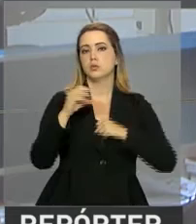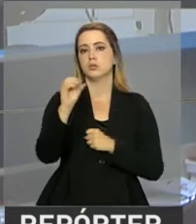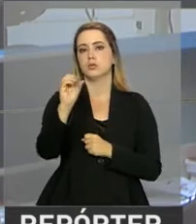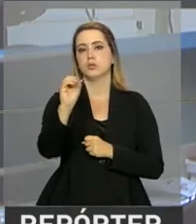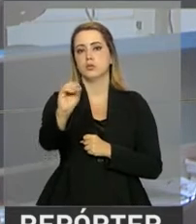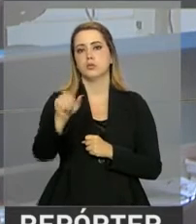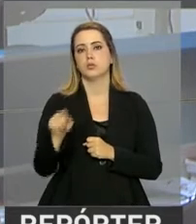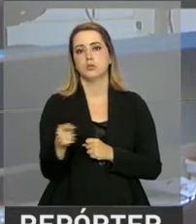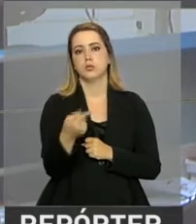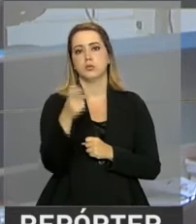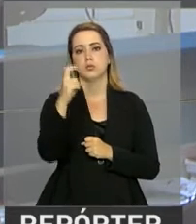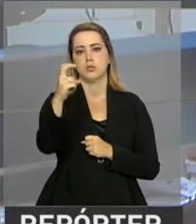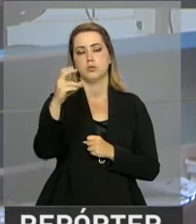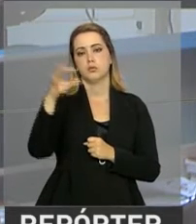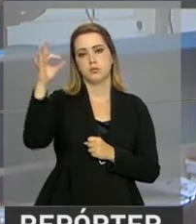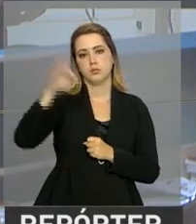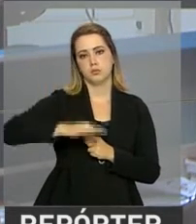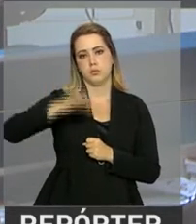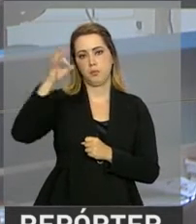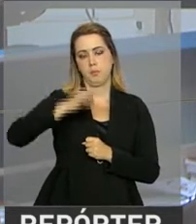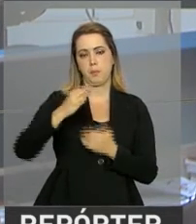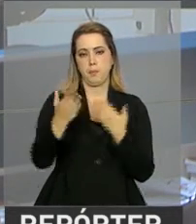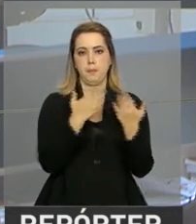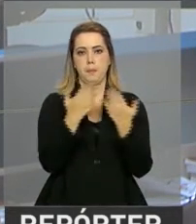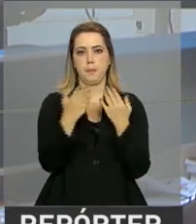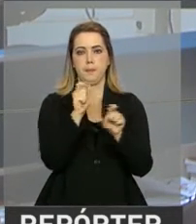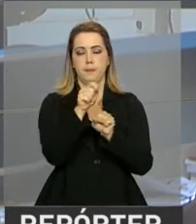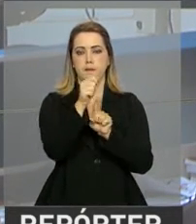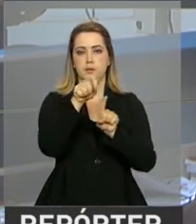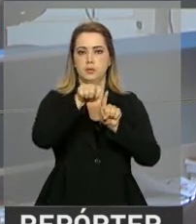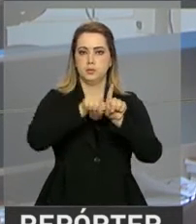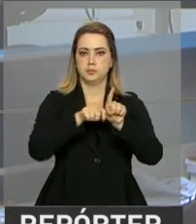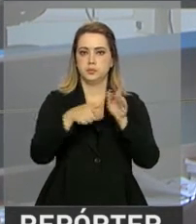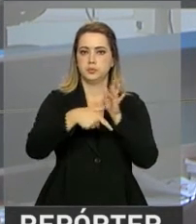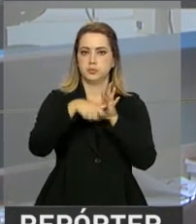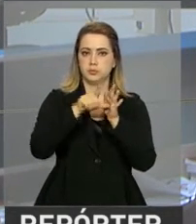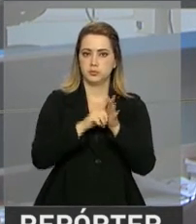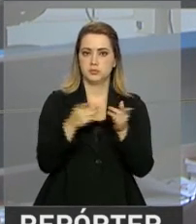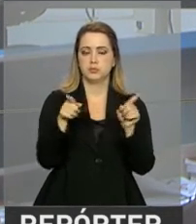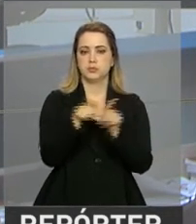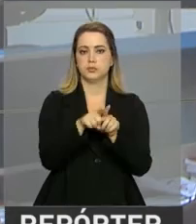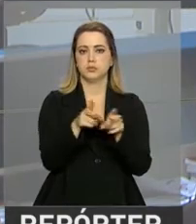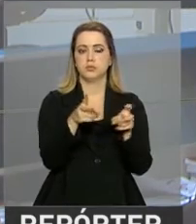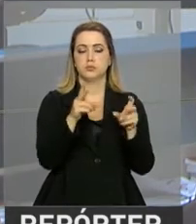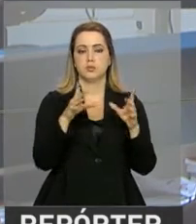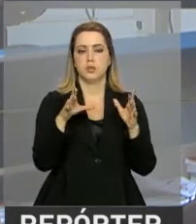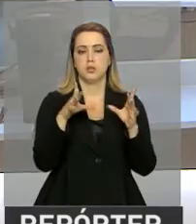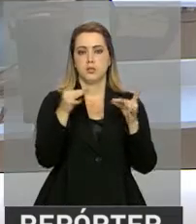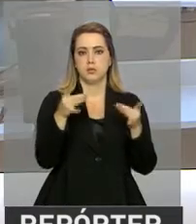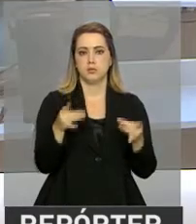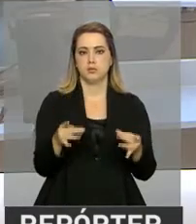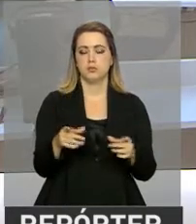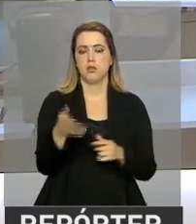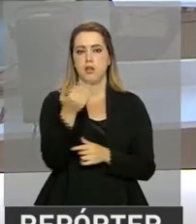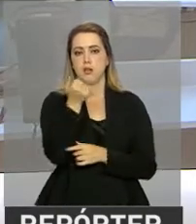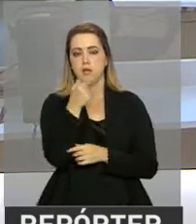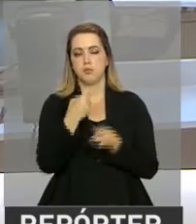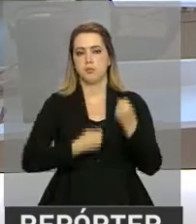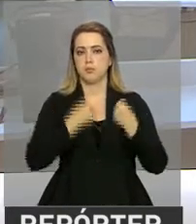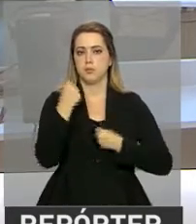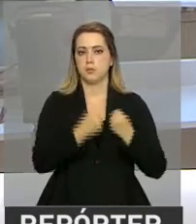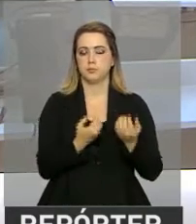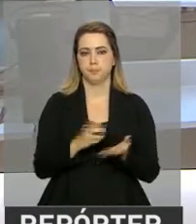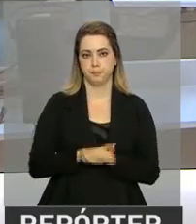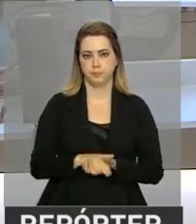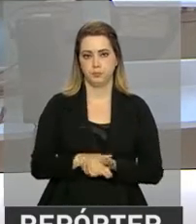meio por cento se comparado ao mês de agosto destaque para a produção de alimentos e de veículos e hoje o